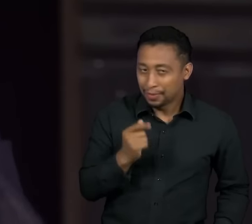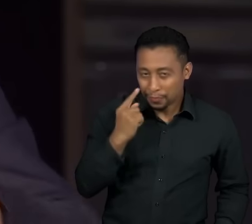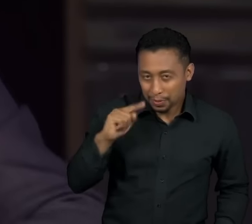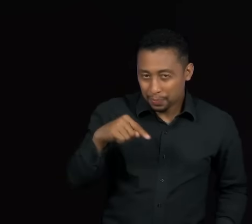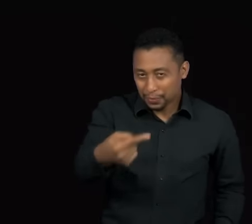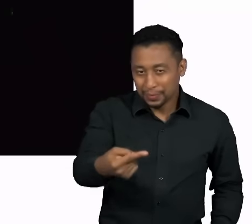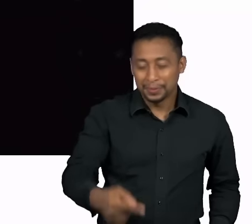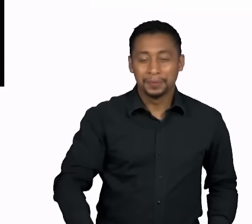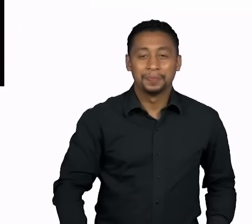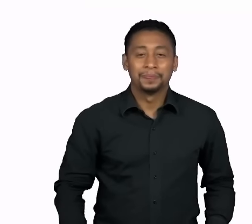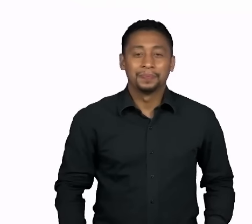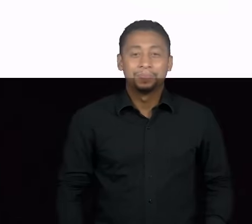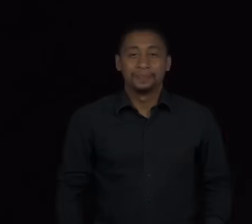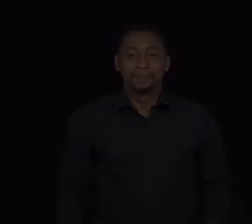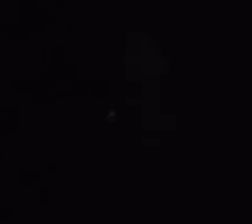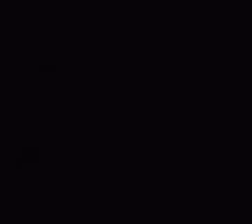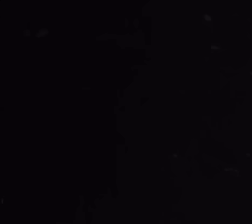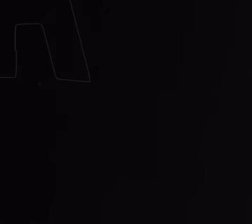Até loguinho.